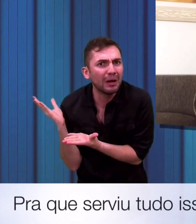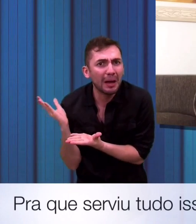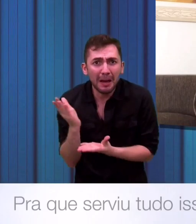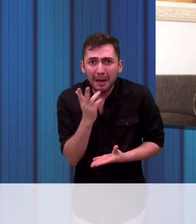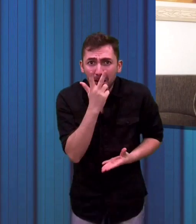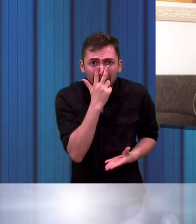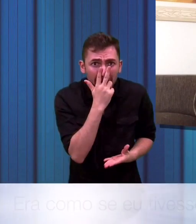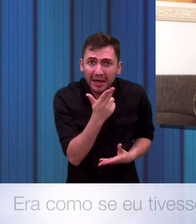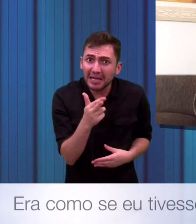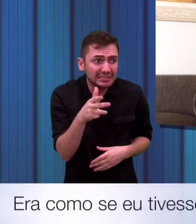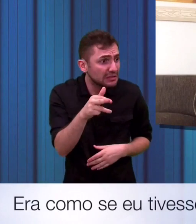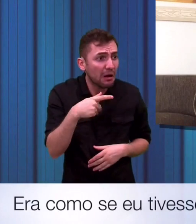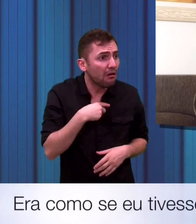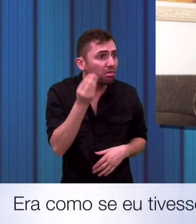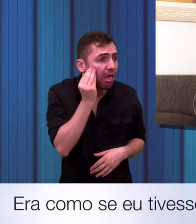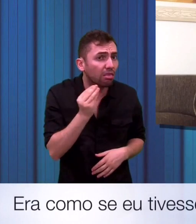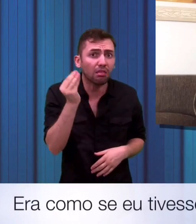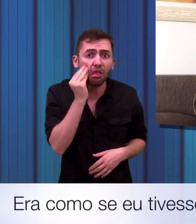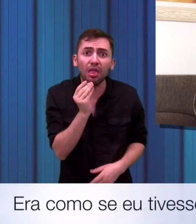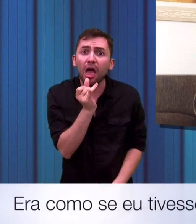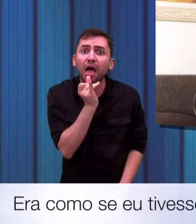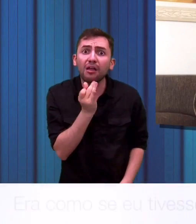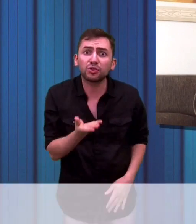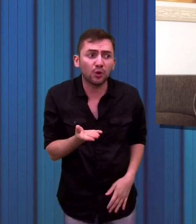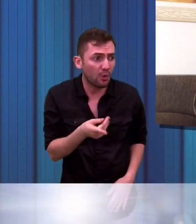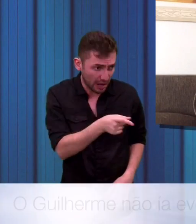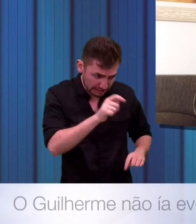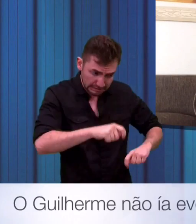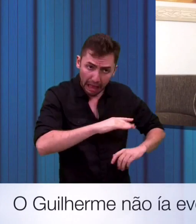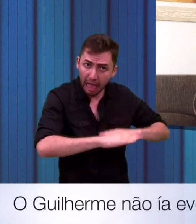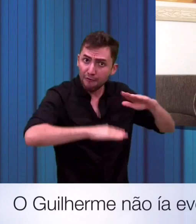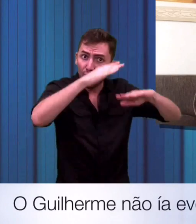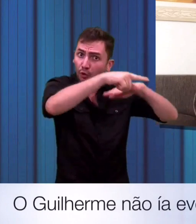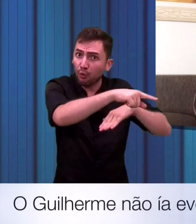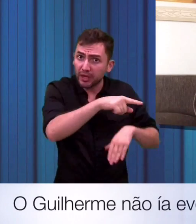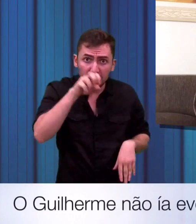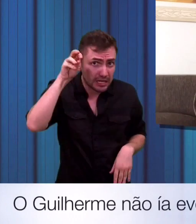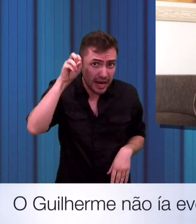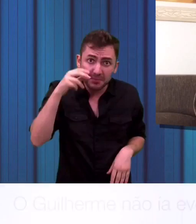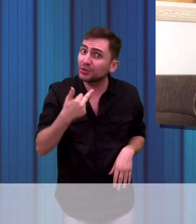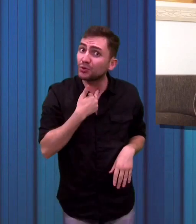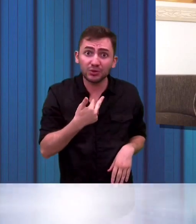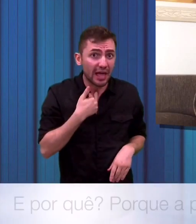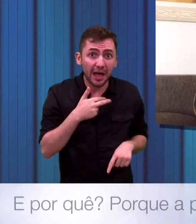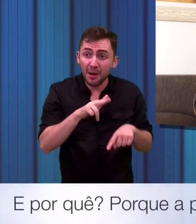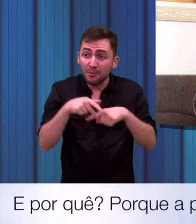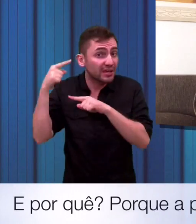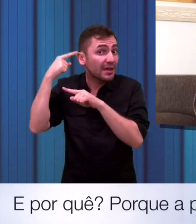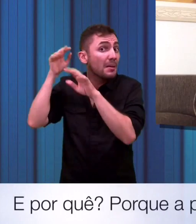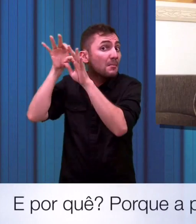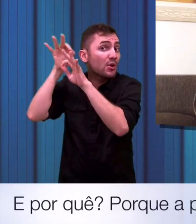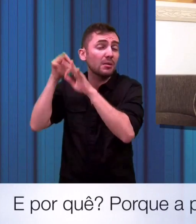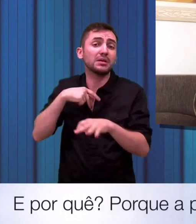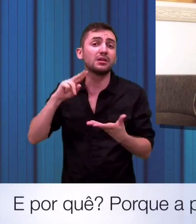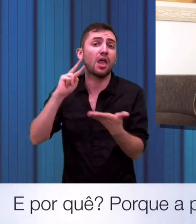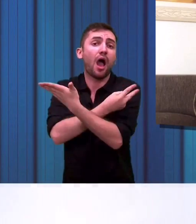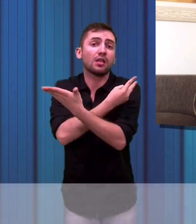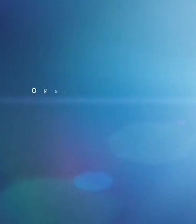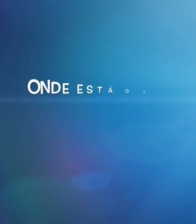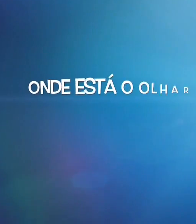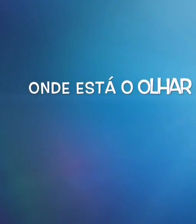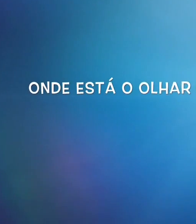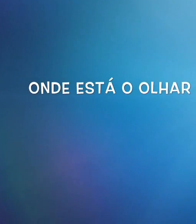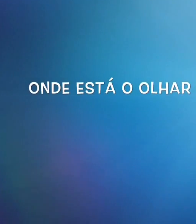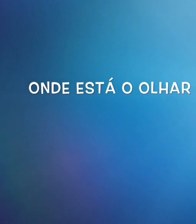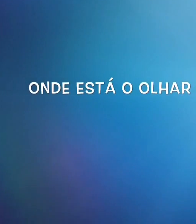serviu tudo isso? Era como se eu estivesse tirando leite de pedra. O Guilherme não ia evoluir. Por quê? A formação não era para